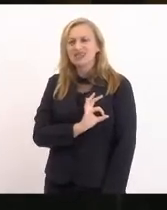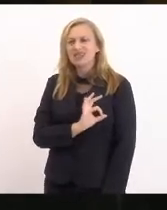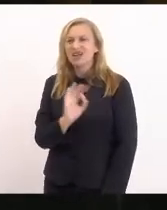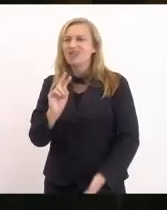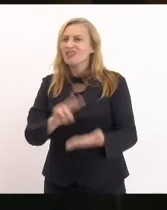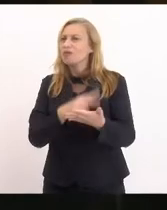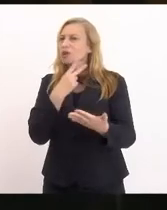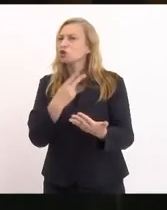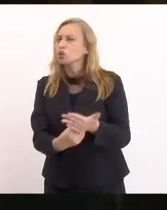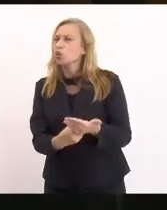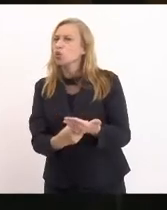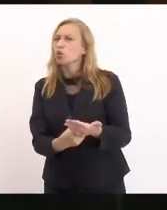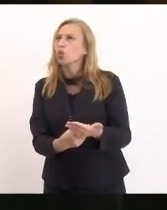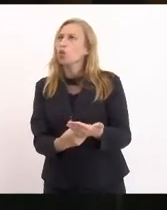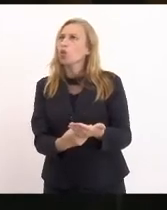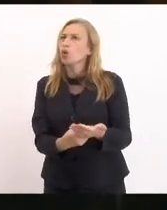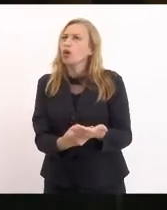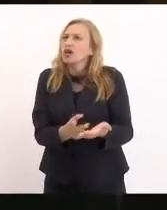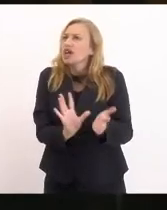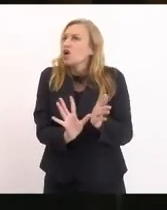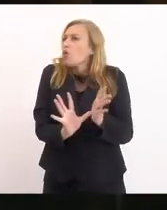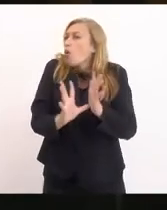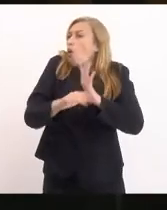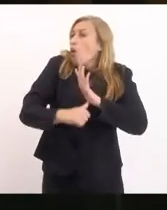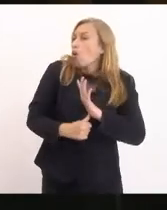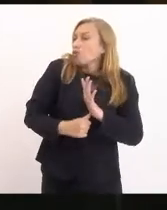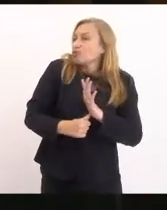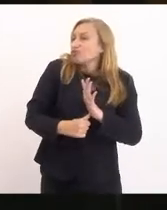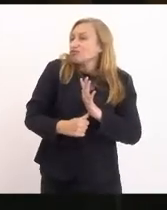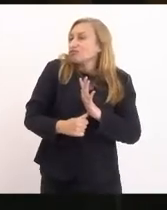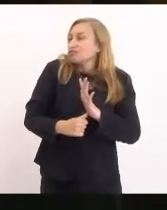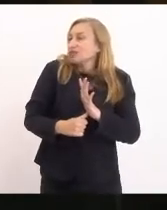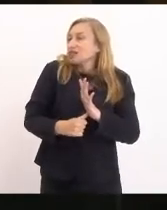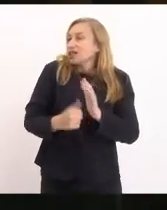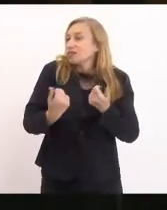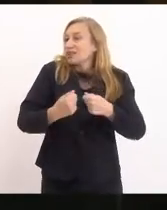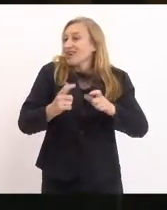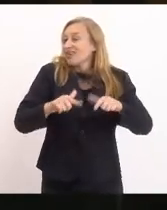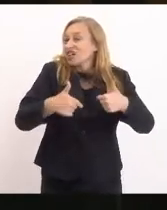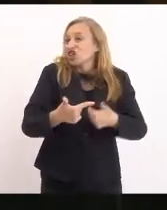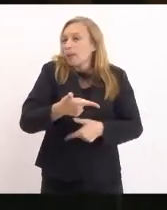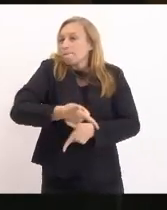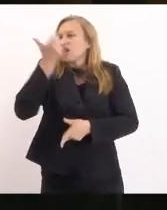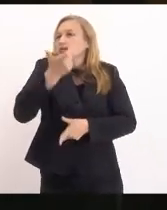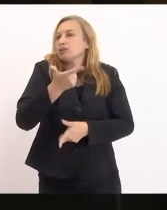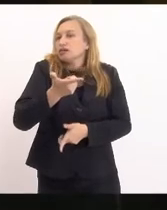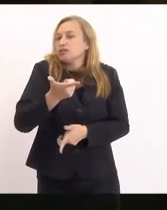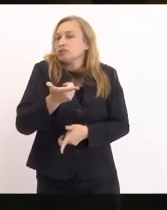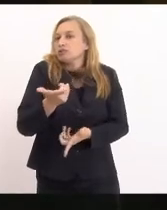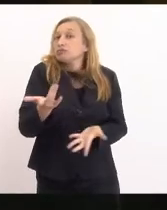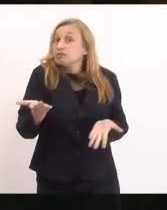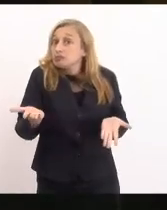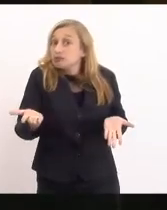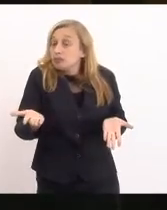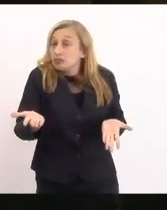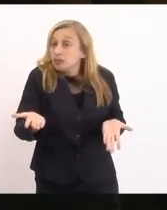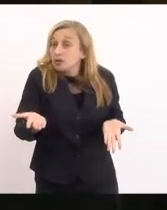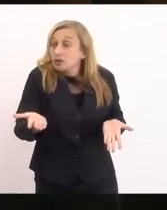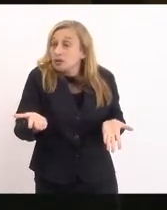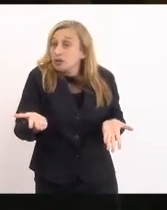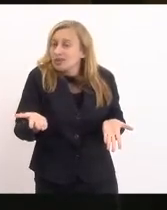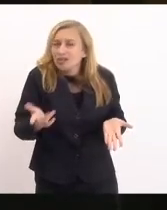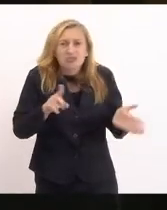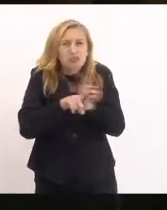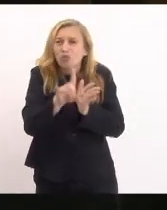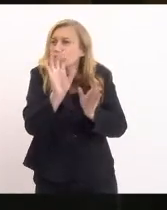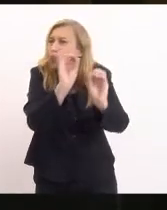interpretou aquela situação como uma situação que justificava que ele sacasse a sua arma e atirasse para matar, sem